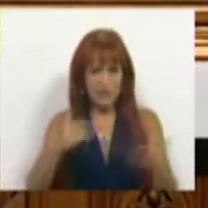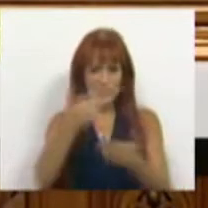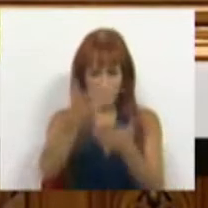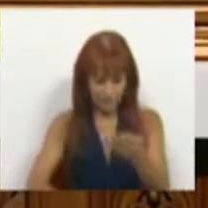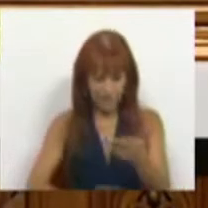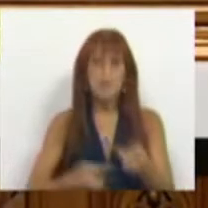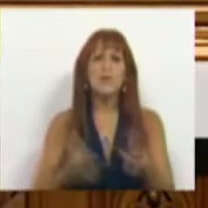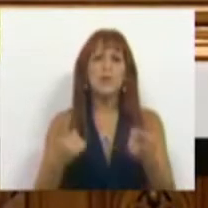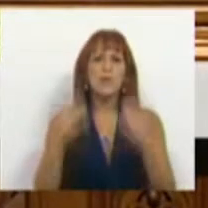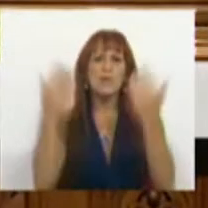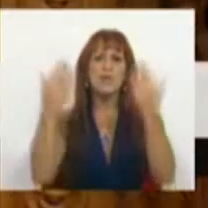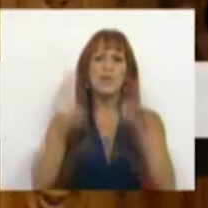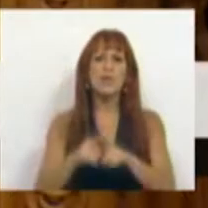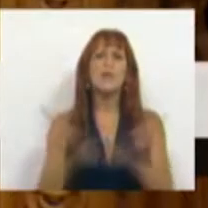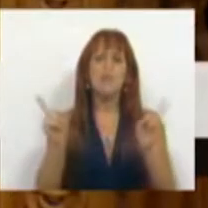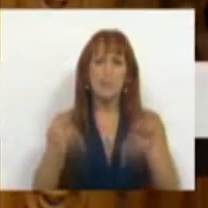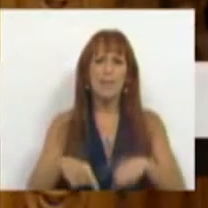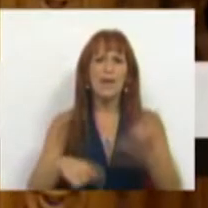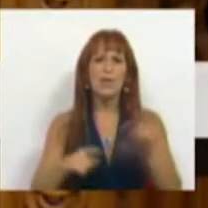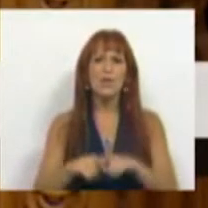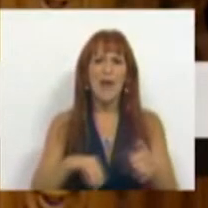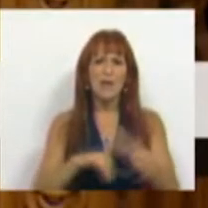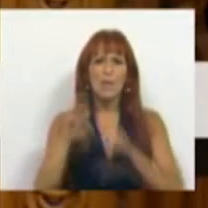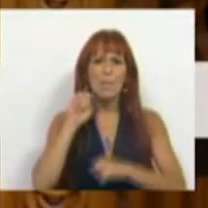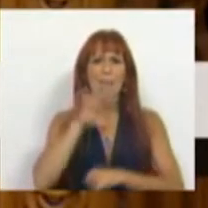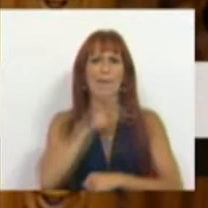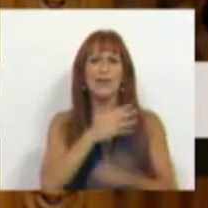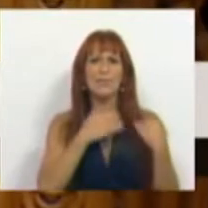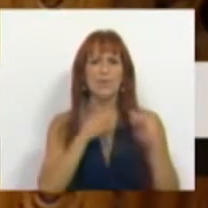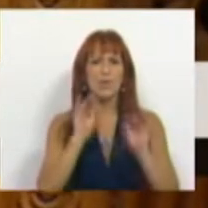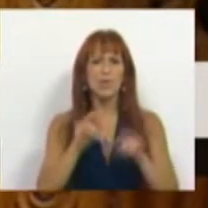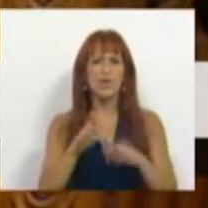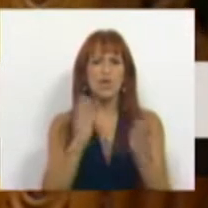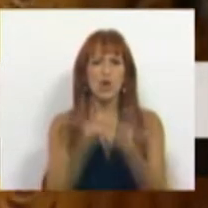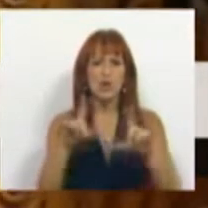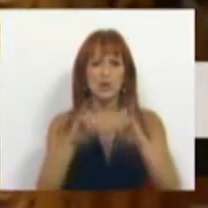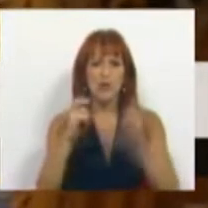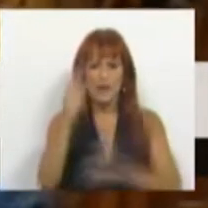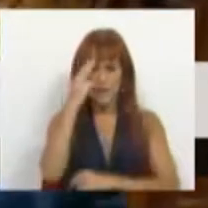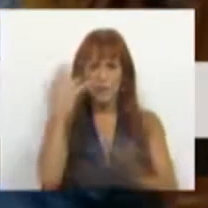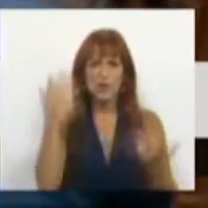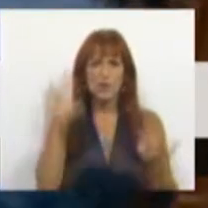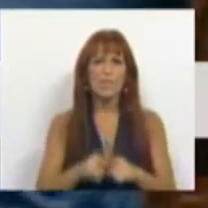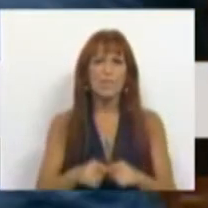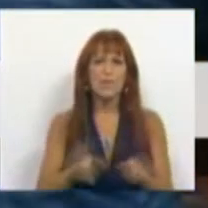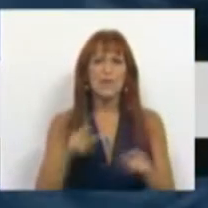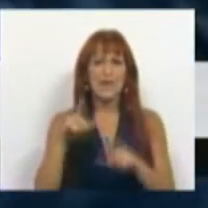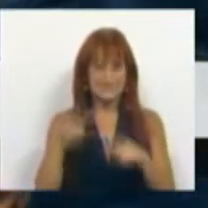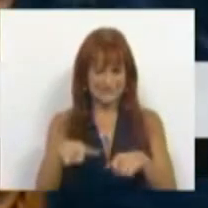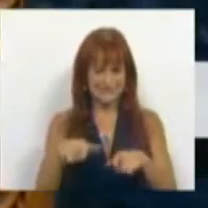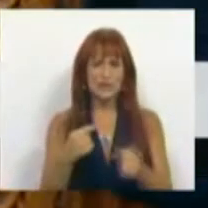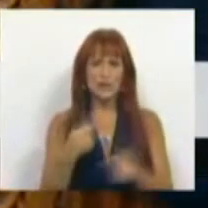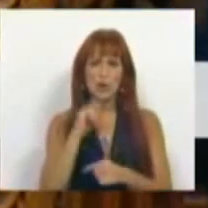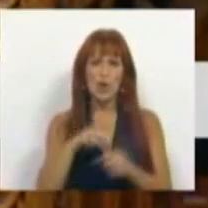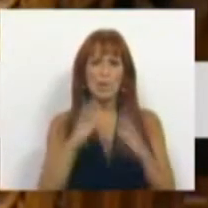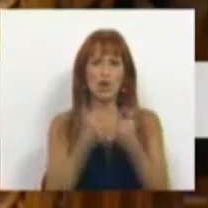e uma saudação que se estende também à Associação de Pais e de Encarregados de Educação da Escola Secundária de Camões. O Liceu Camões, atualmente designado